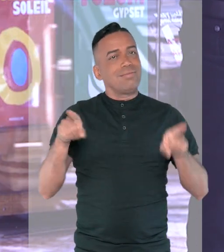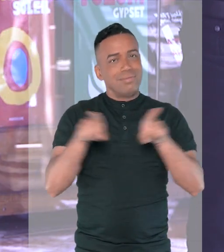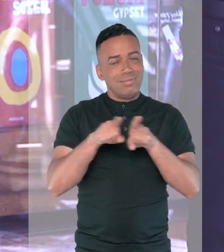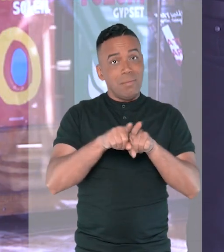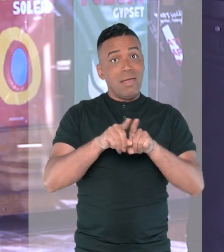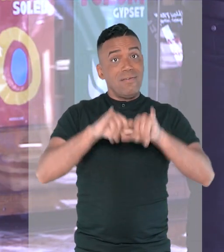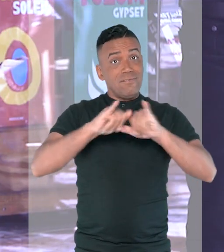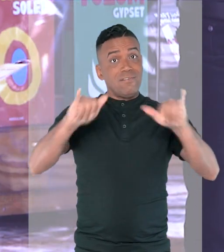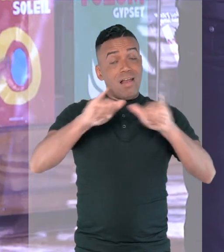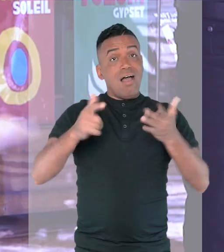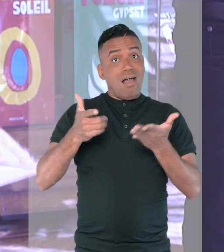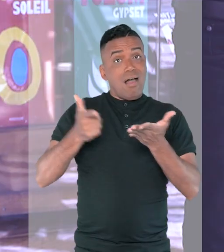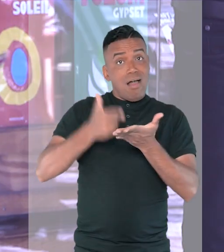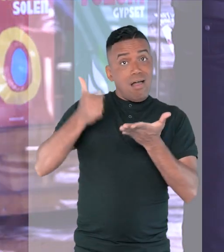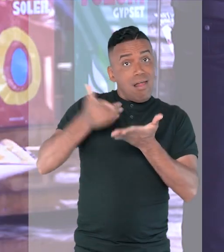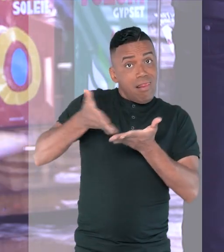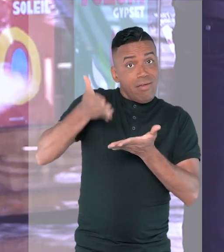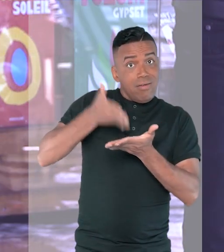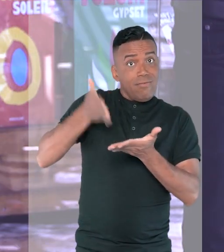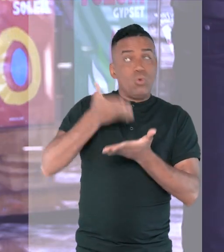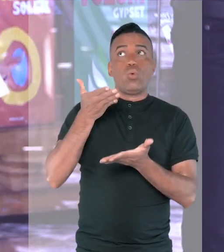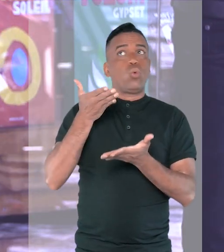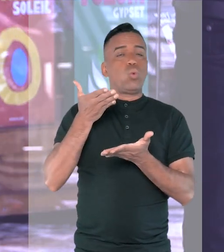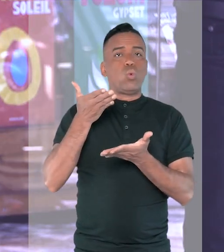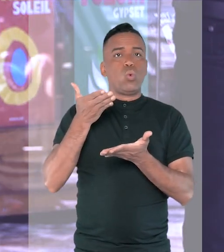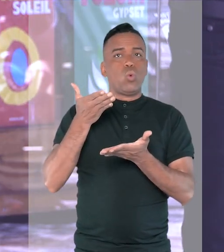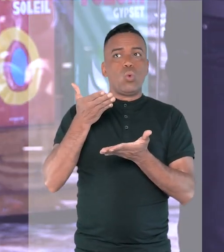Eu gostaria também de falar que esse livro não